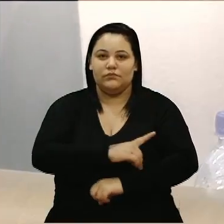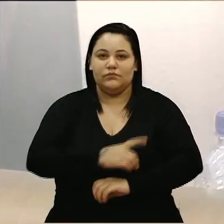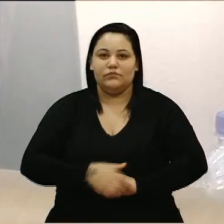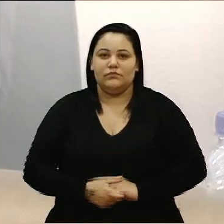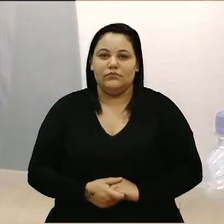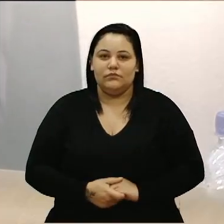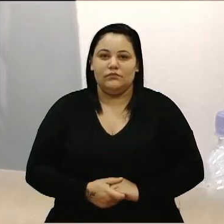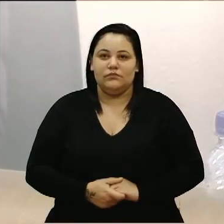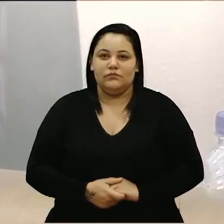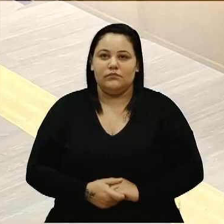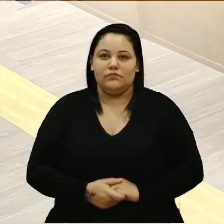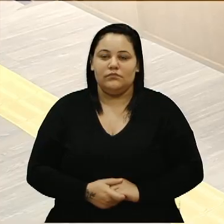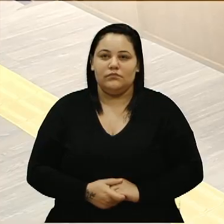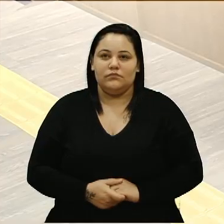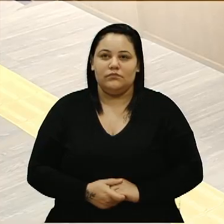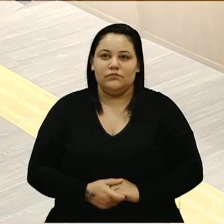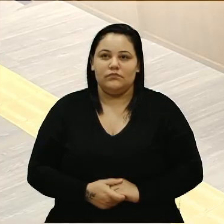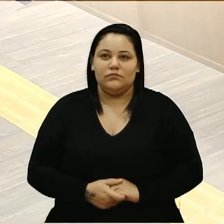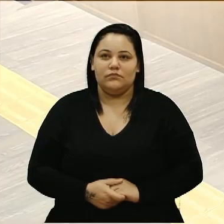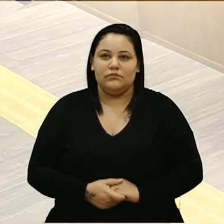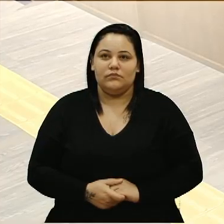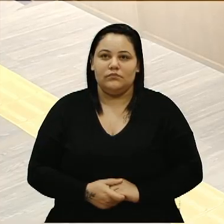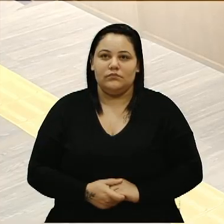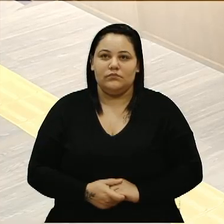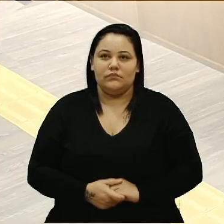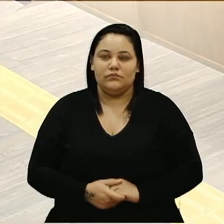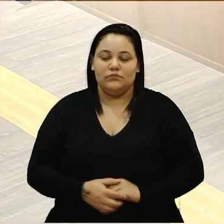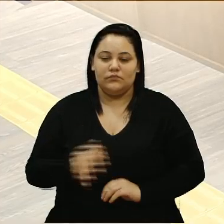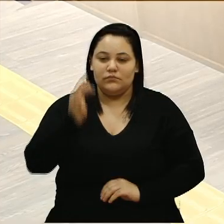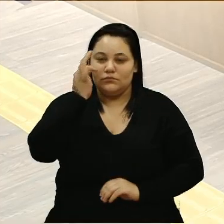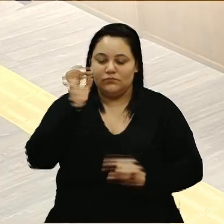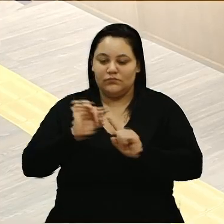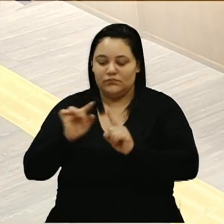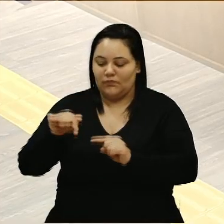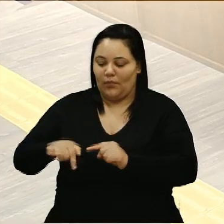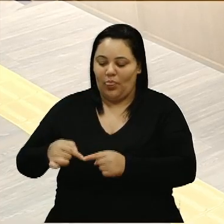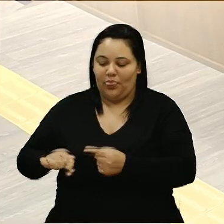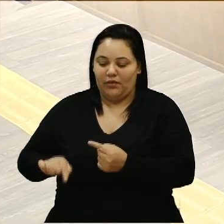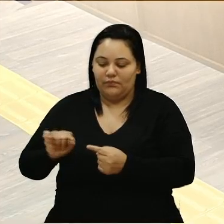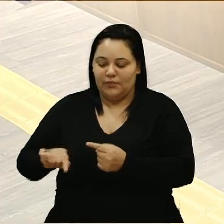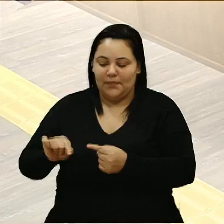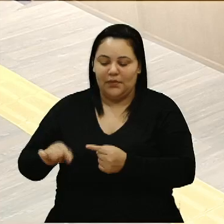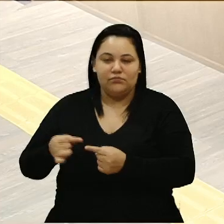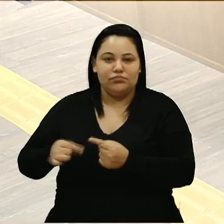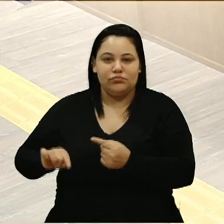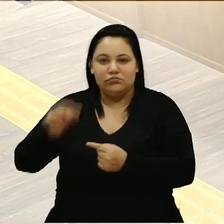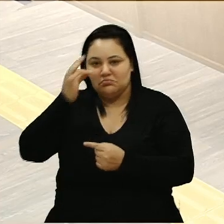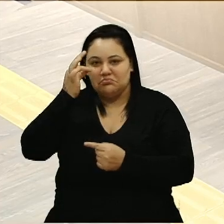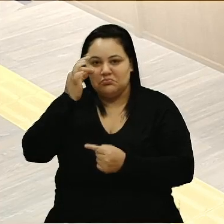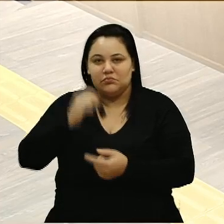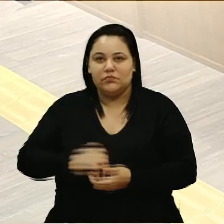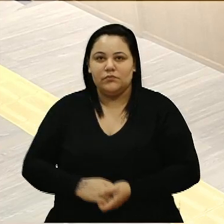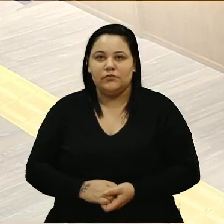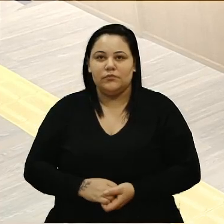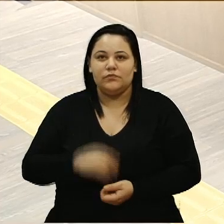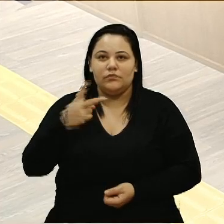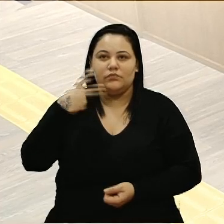Eu tô presente, mas o meu negócio não tá funcionando. Vereadora Estela, presente.